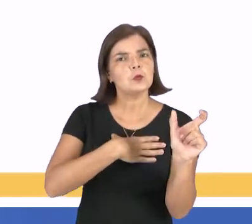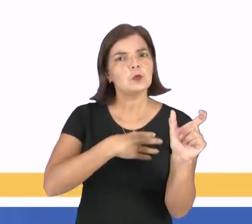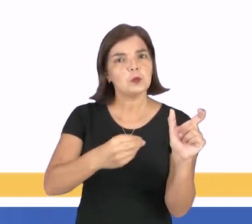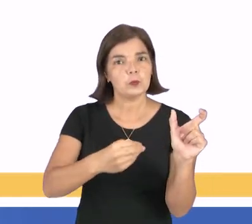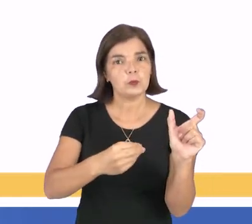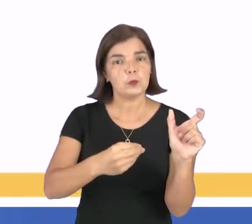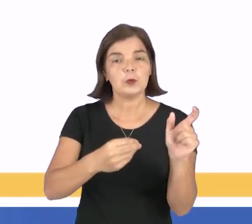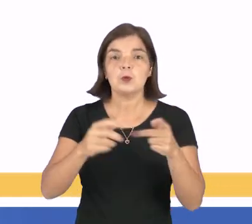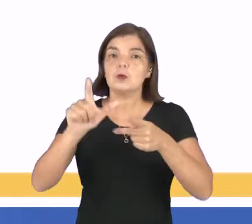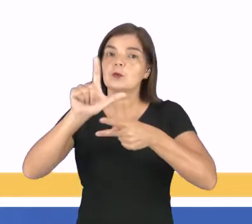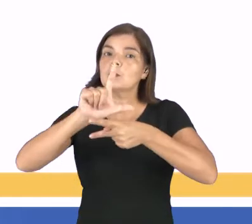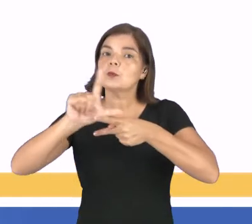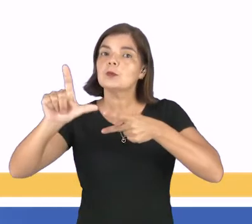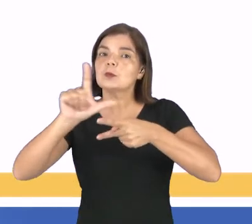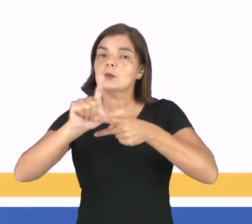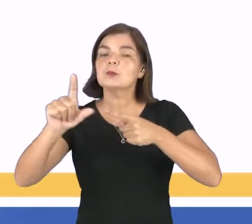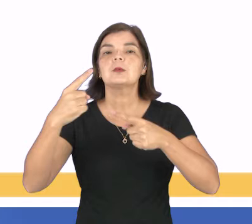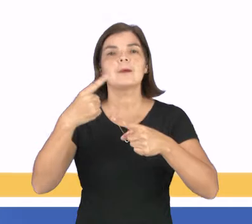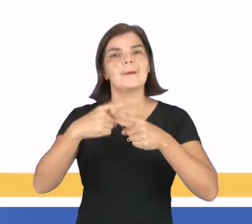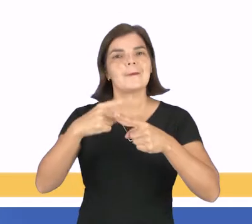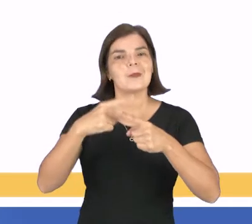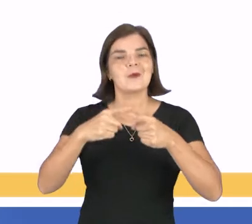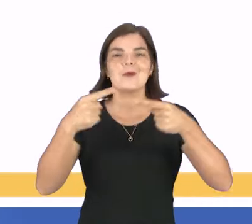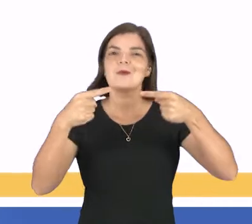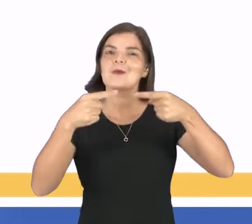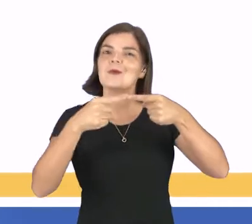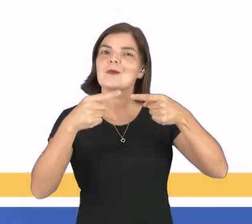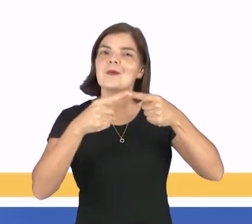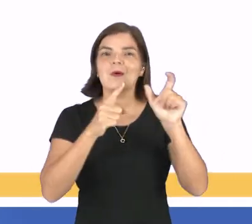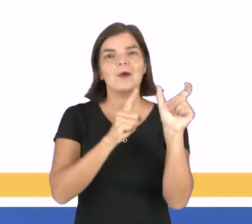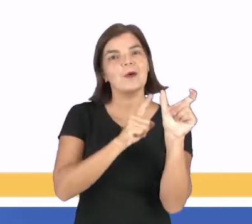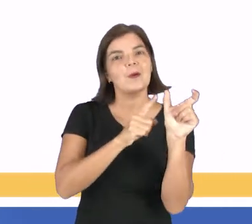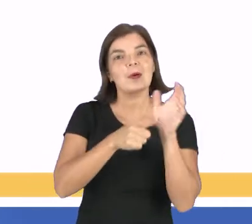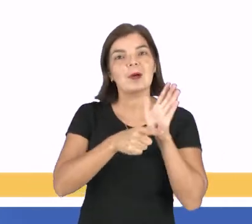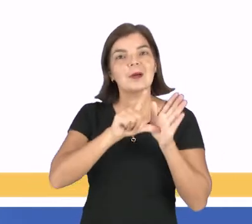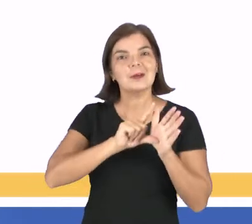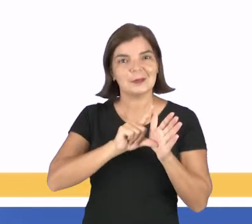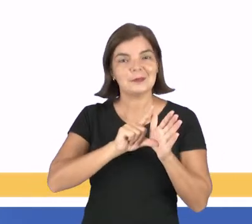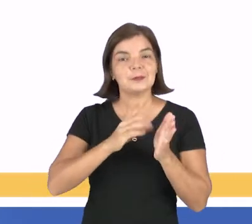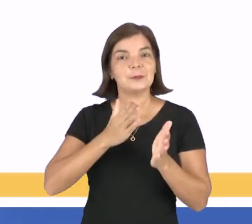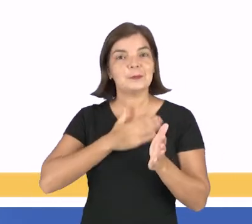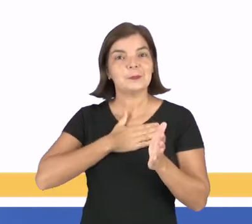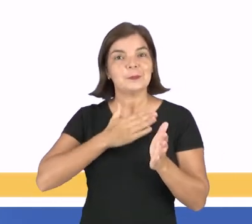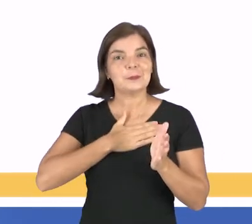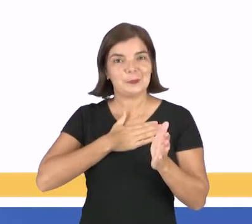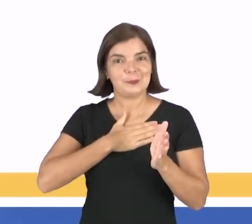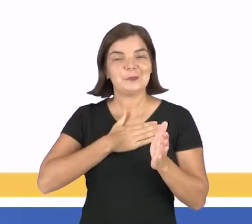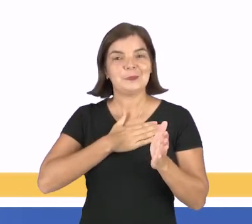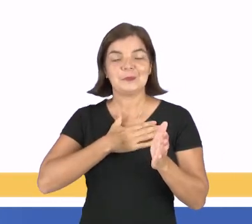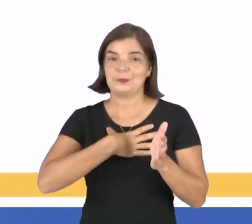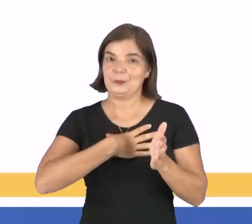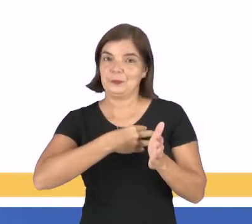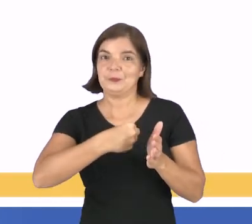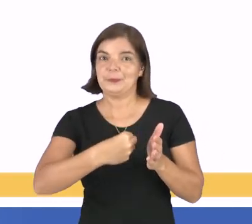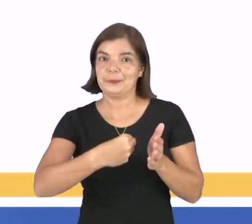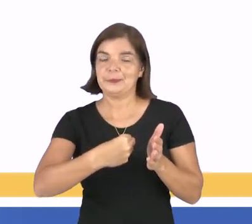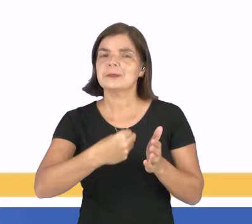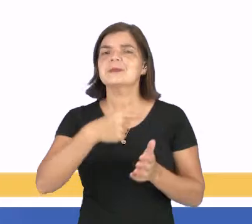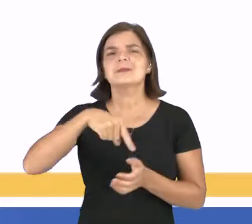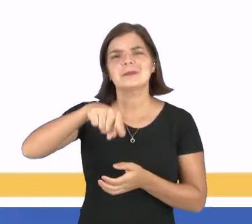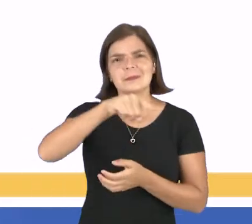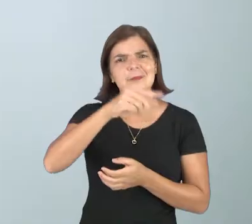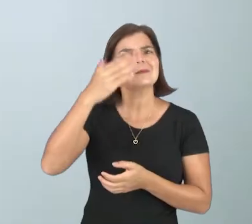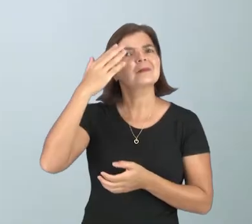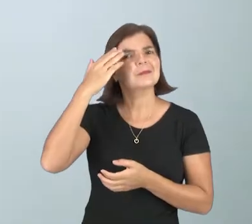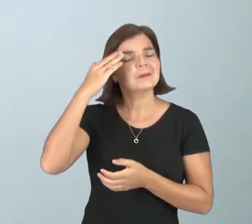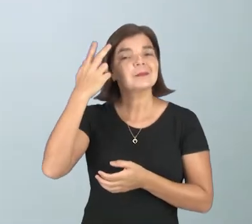no plural? Porque você concordaria com a palavra anterior, meus filhos. Vocês